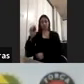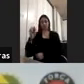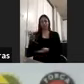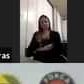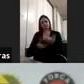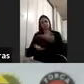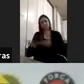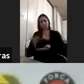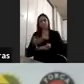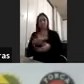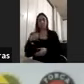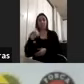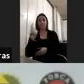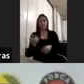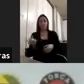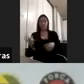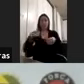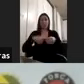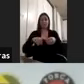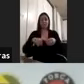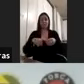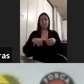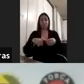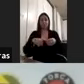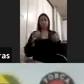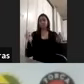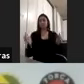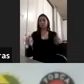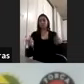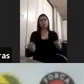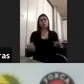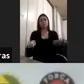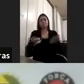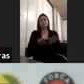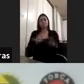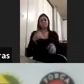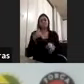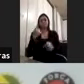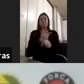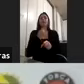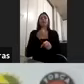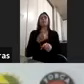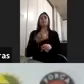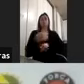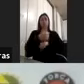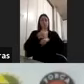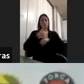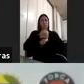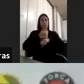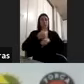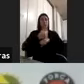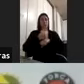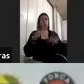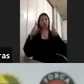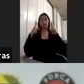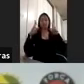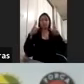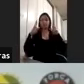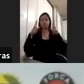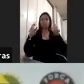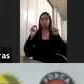porque ela vai já ter sido demitida, e a gente espera que eles sejam demitidos de forma digna, né? Não da forma como fizeram com os trabalhadores